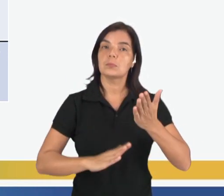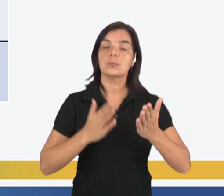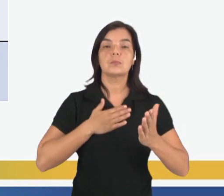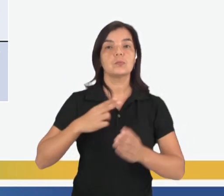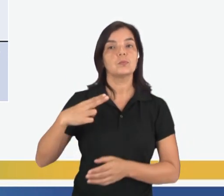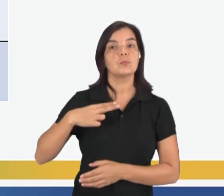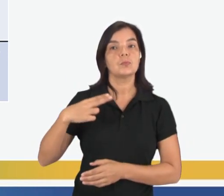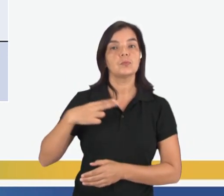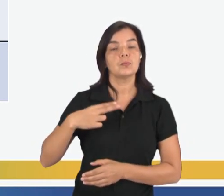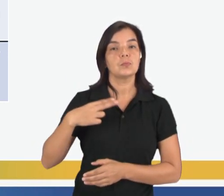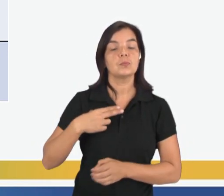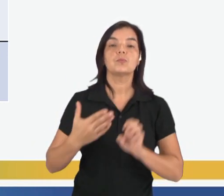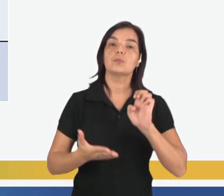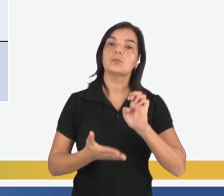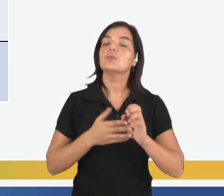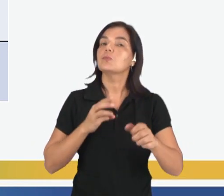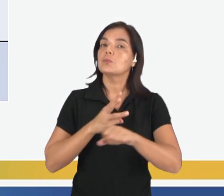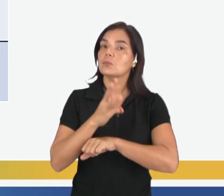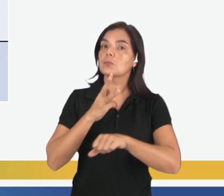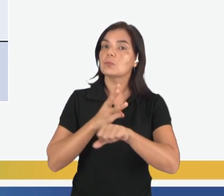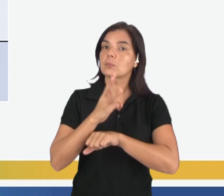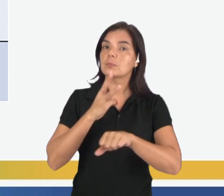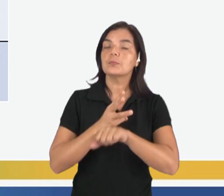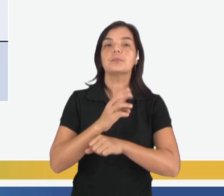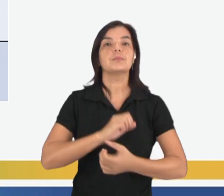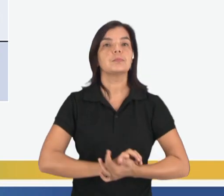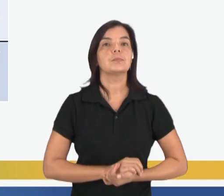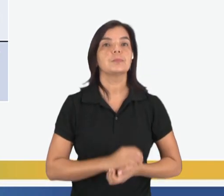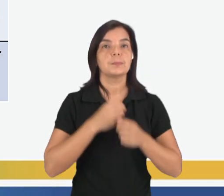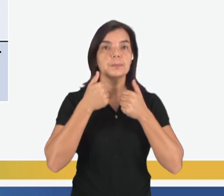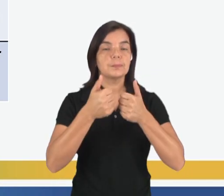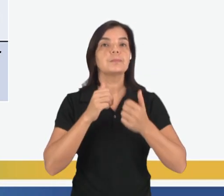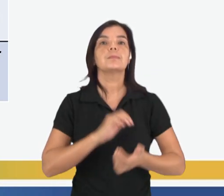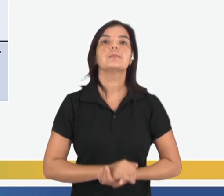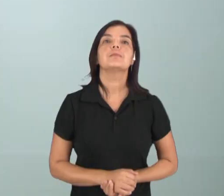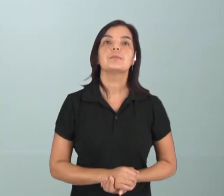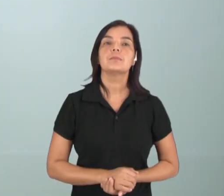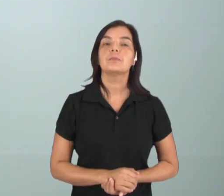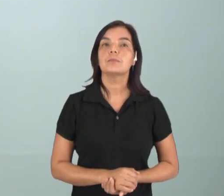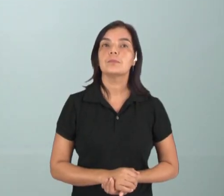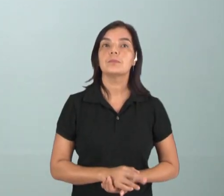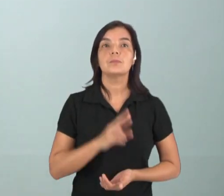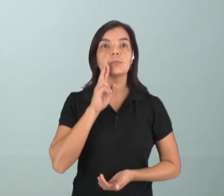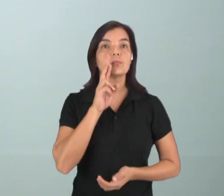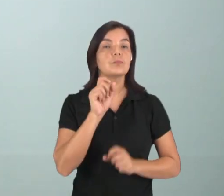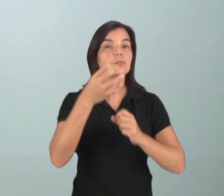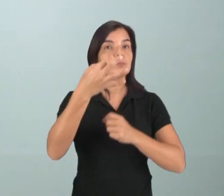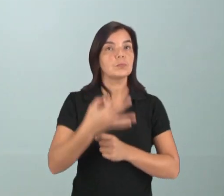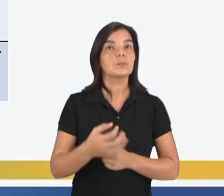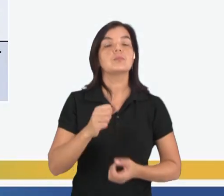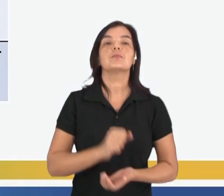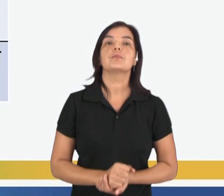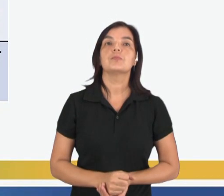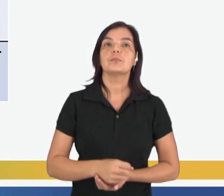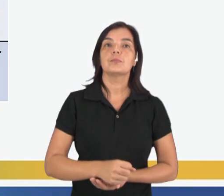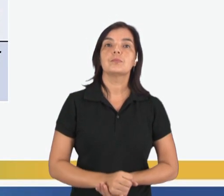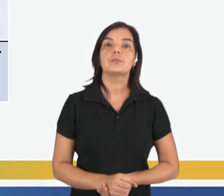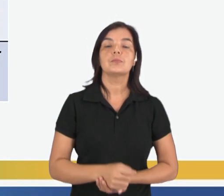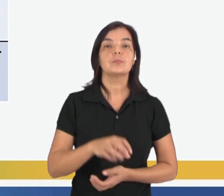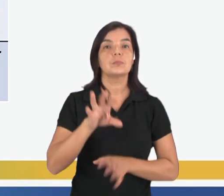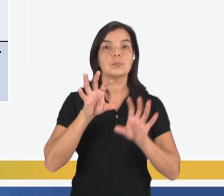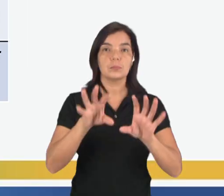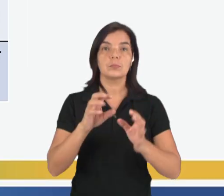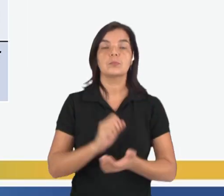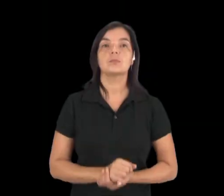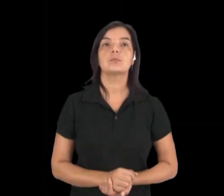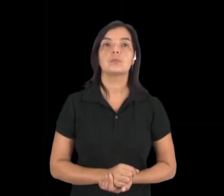meu privado, lá no nosso WhatsApp, tudo bem? Então, a questão certa estaria assim, desse formato